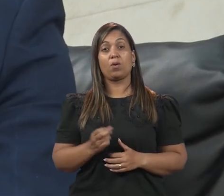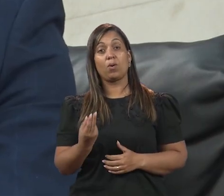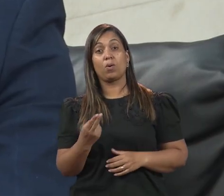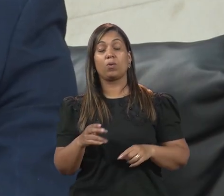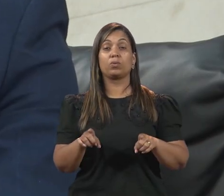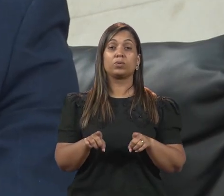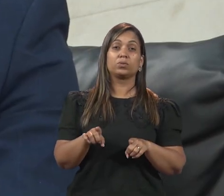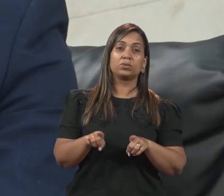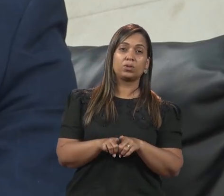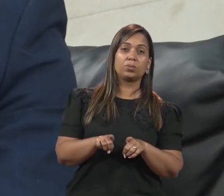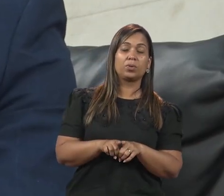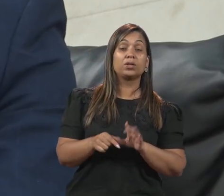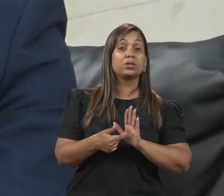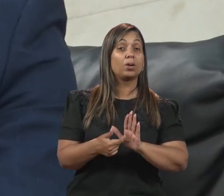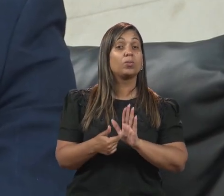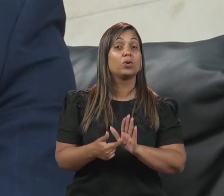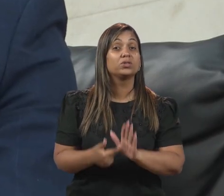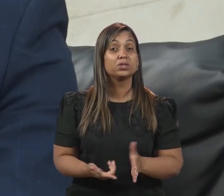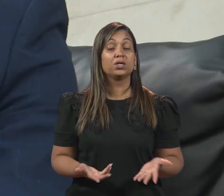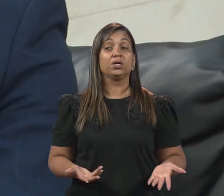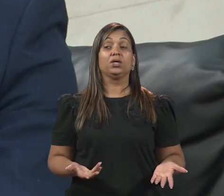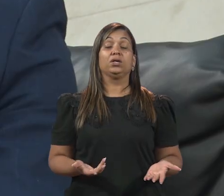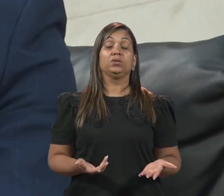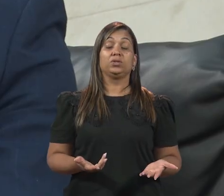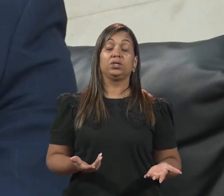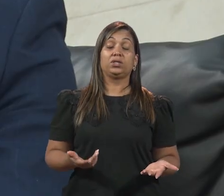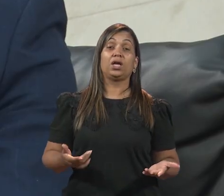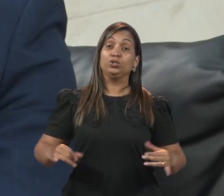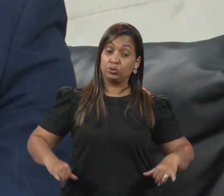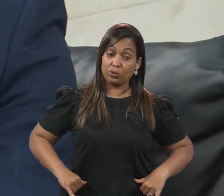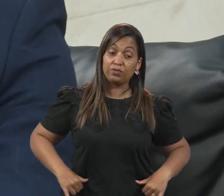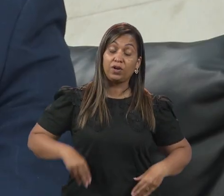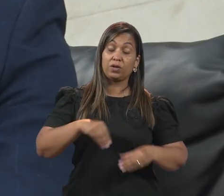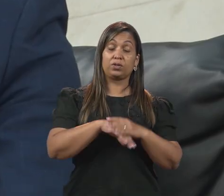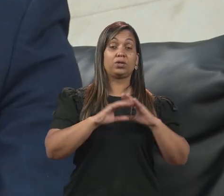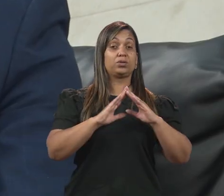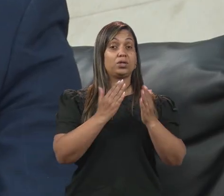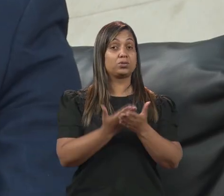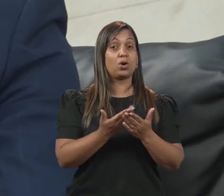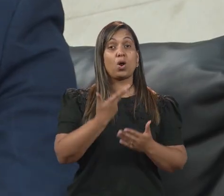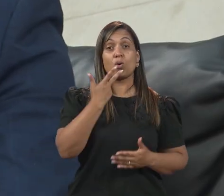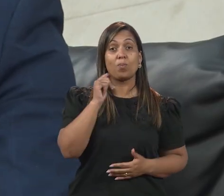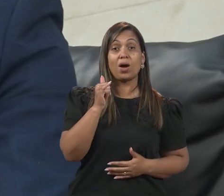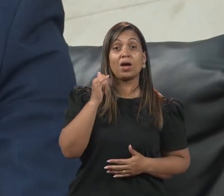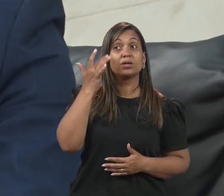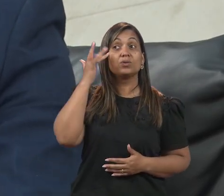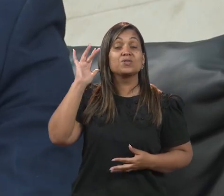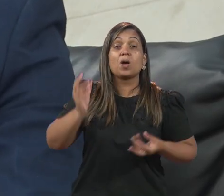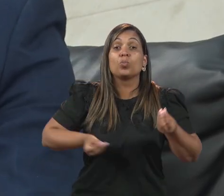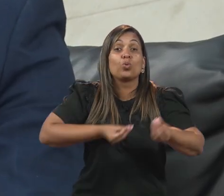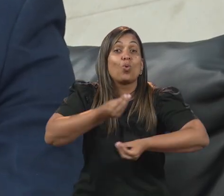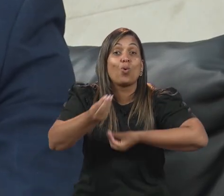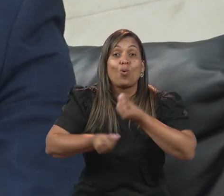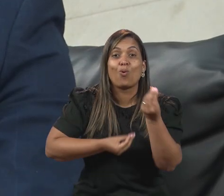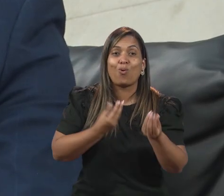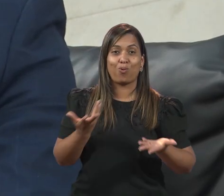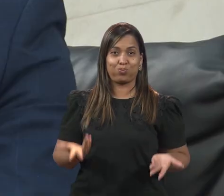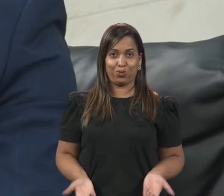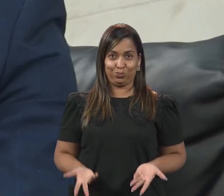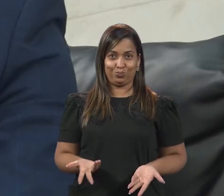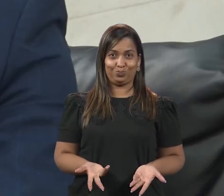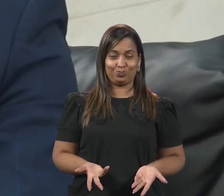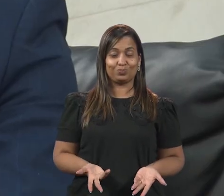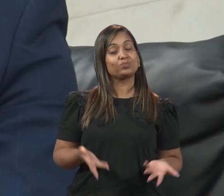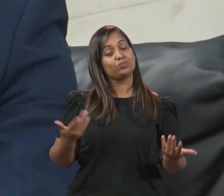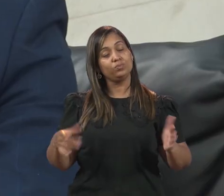vez está dando sinais de que está enfrentando bullying na escola e os pais não sabem lidar com essa situação. Então, essa